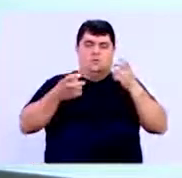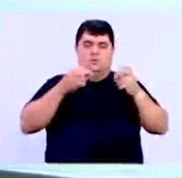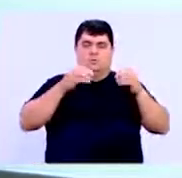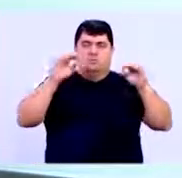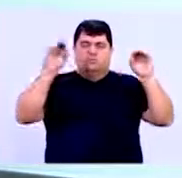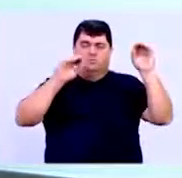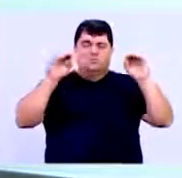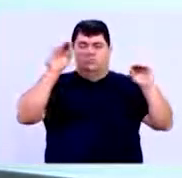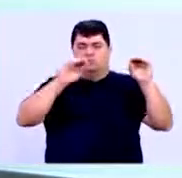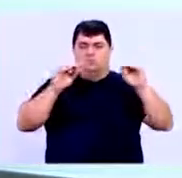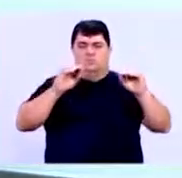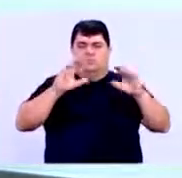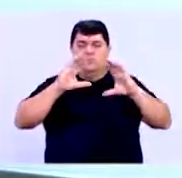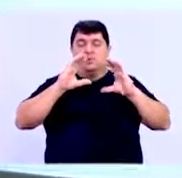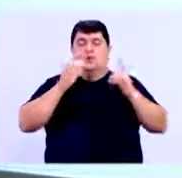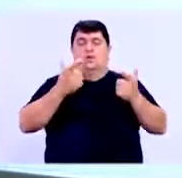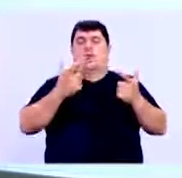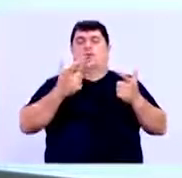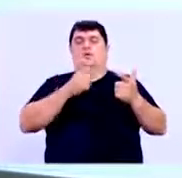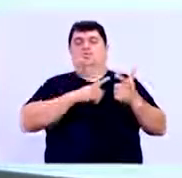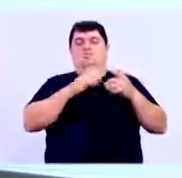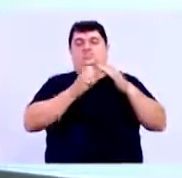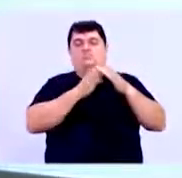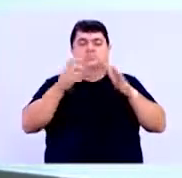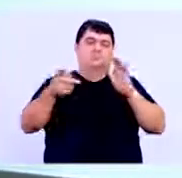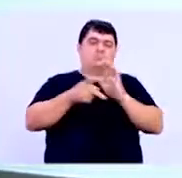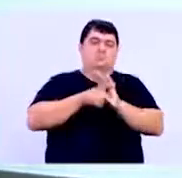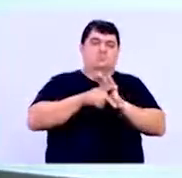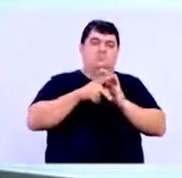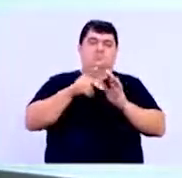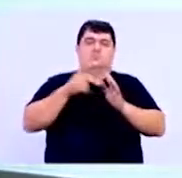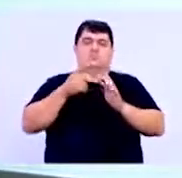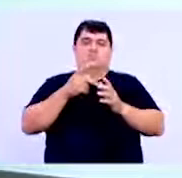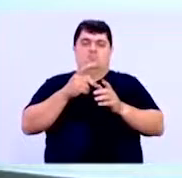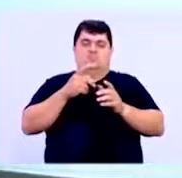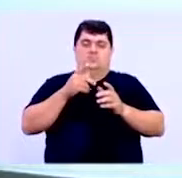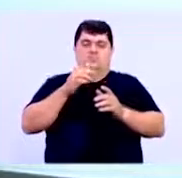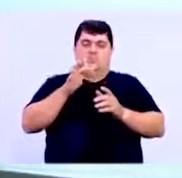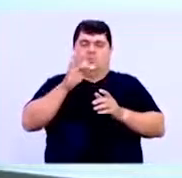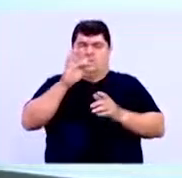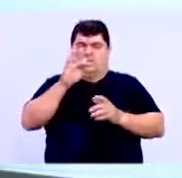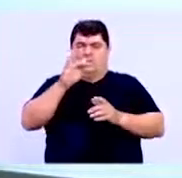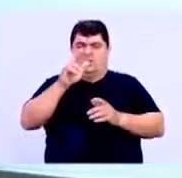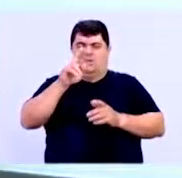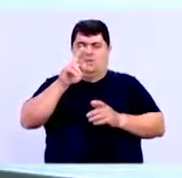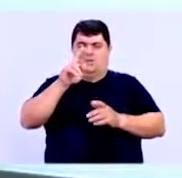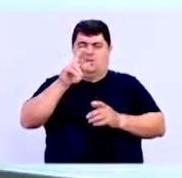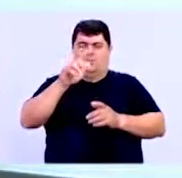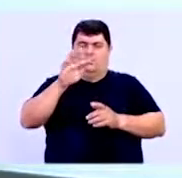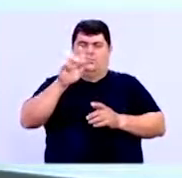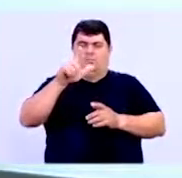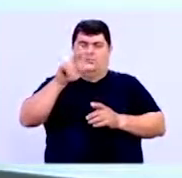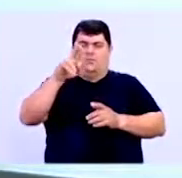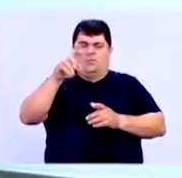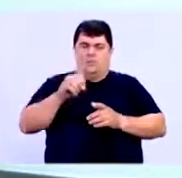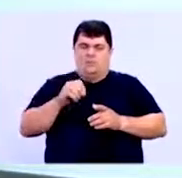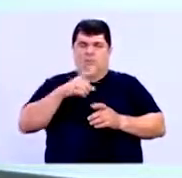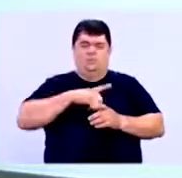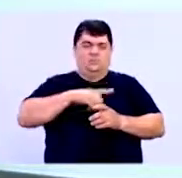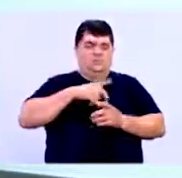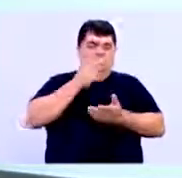fluxo? Claro que para as empresas, independente do porte, esse fluxo, durante um dia, ele está em